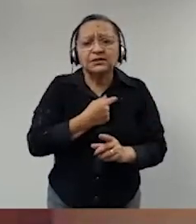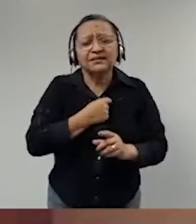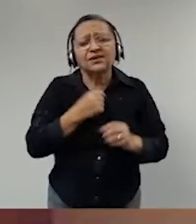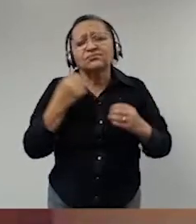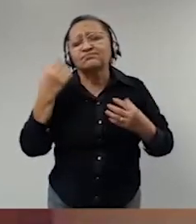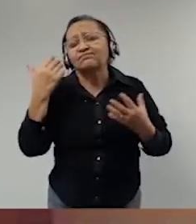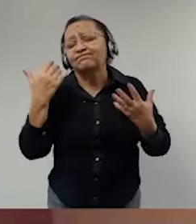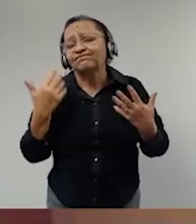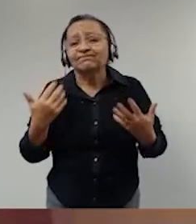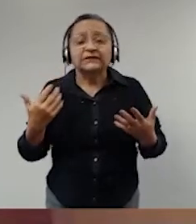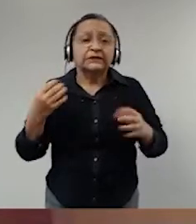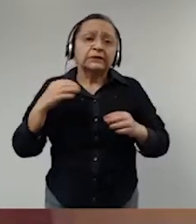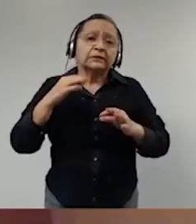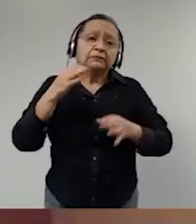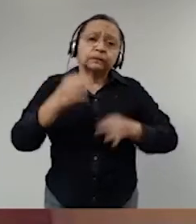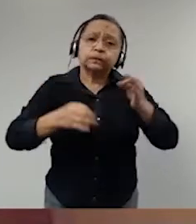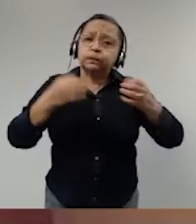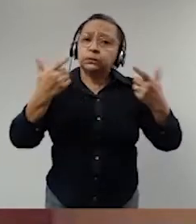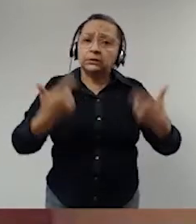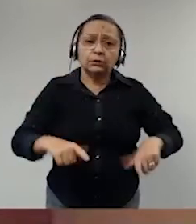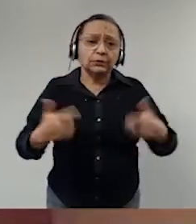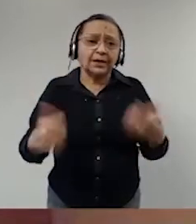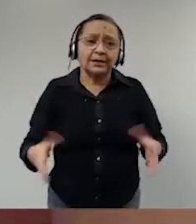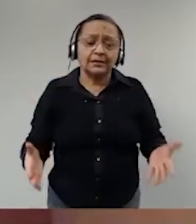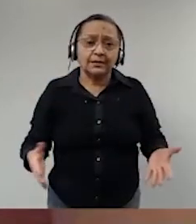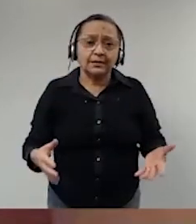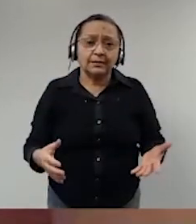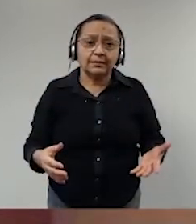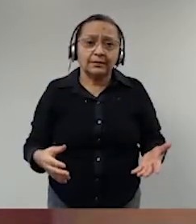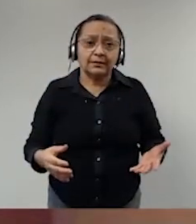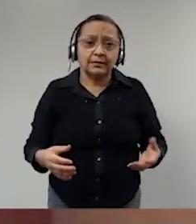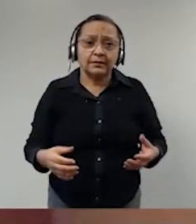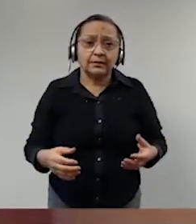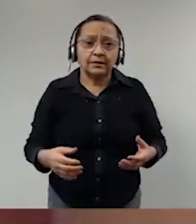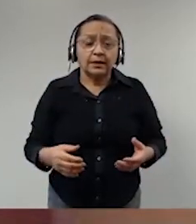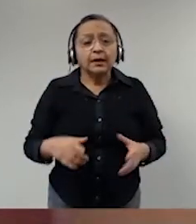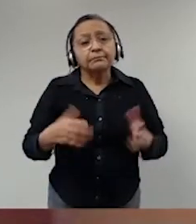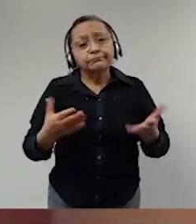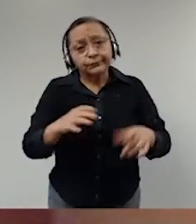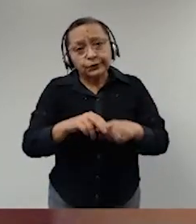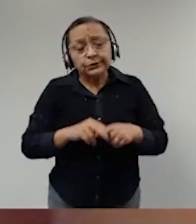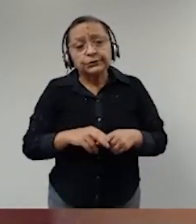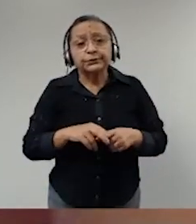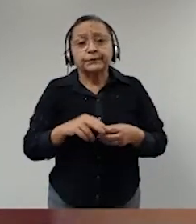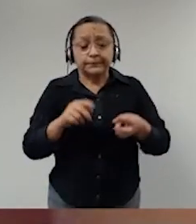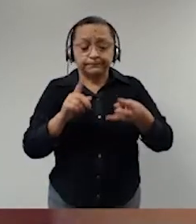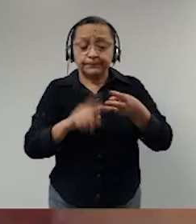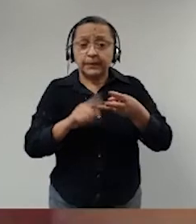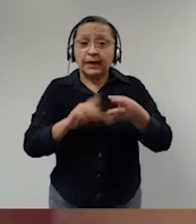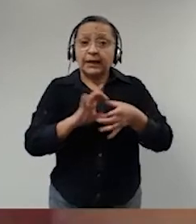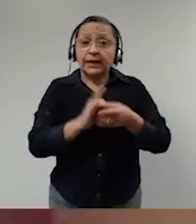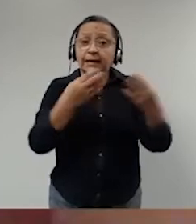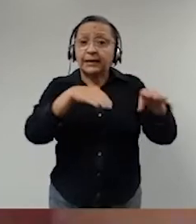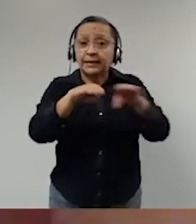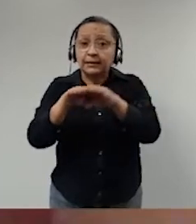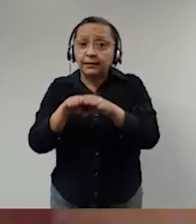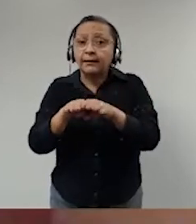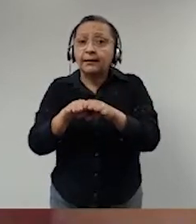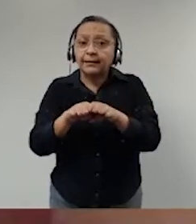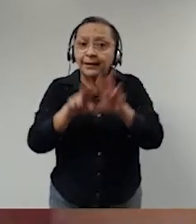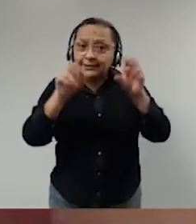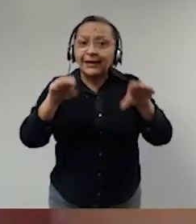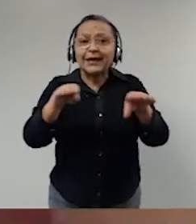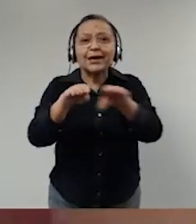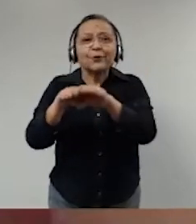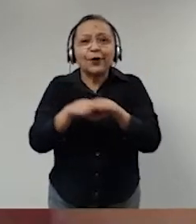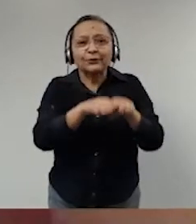tão desigual. E, por fim, como eu já disse, a democracia, a questão da igualdade e também,